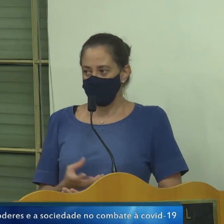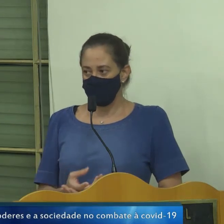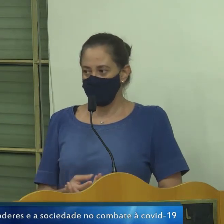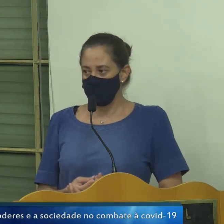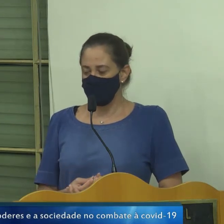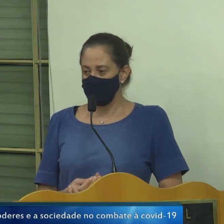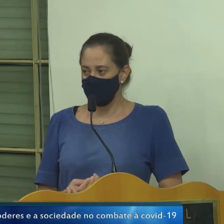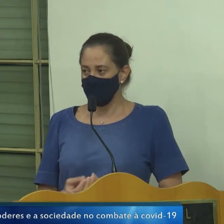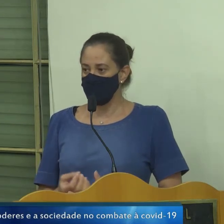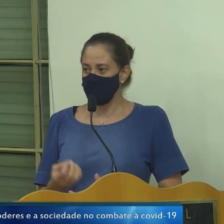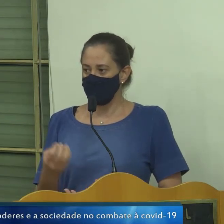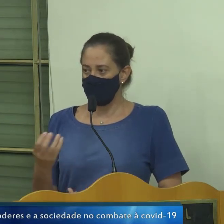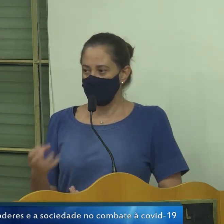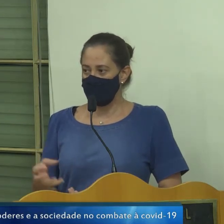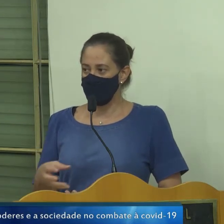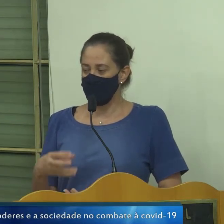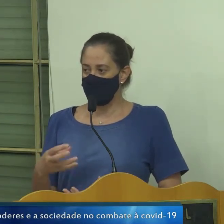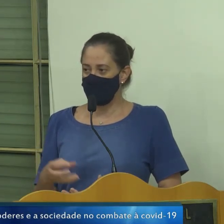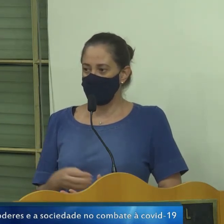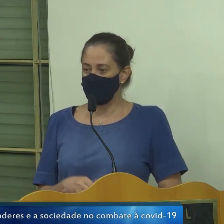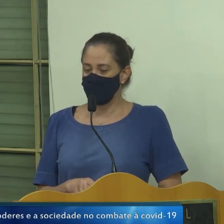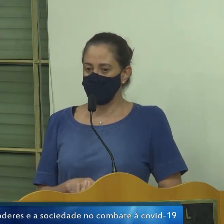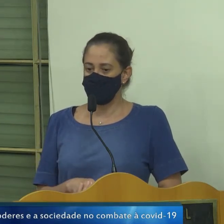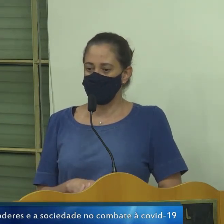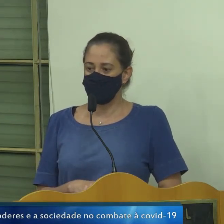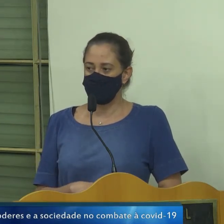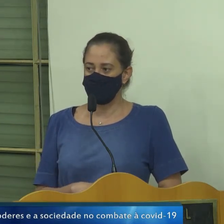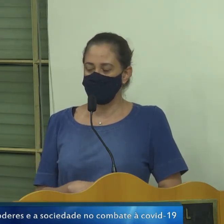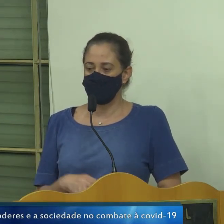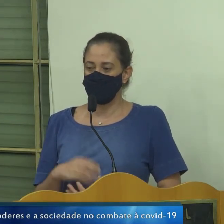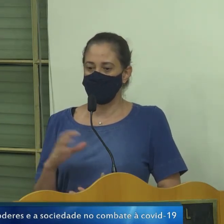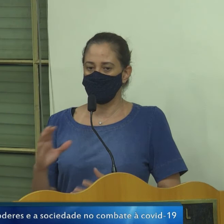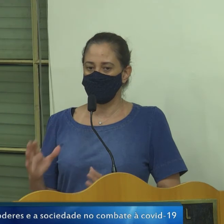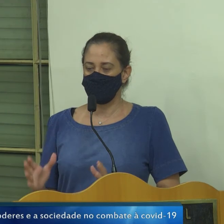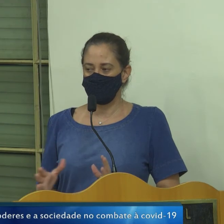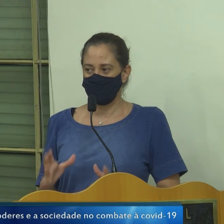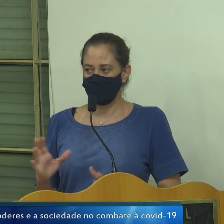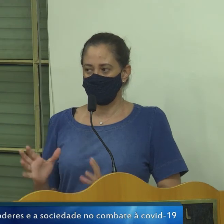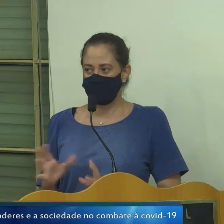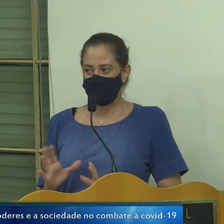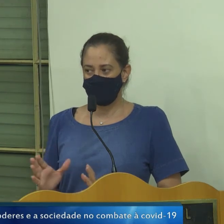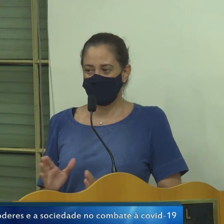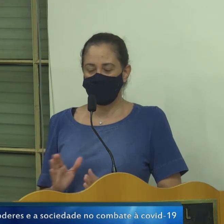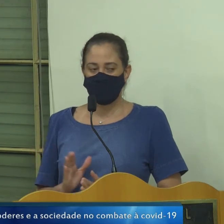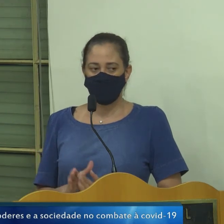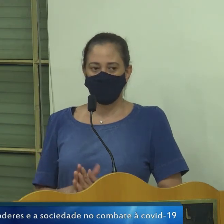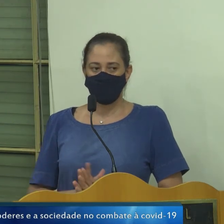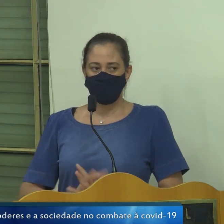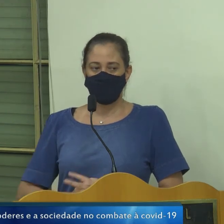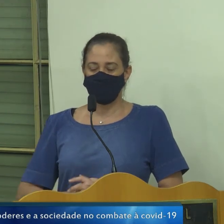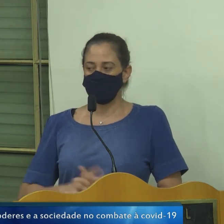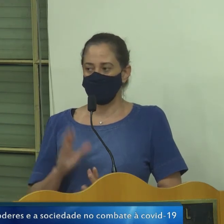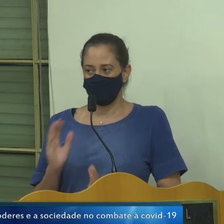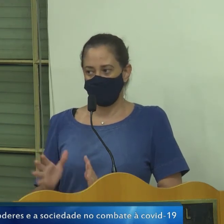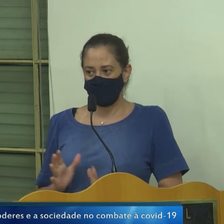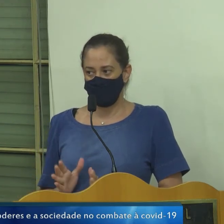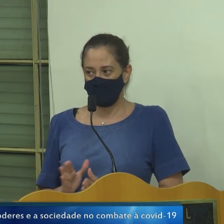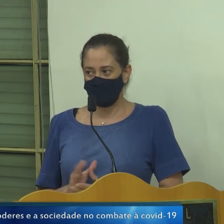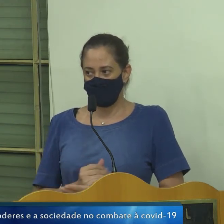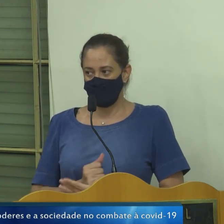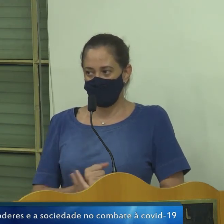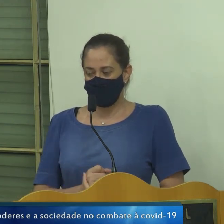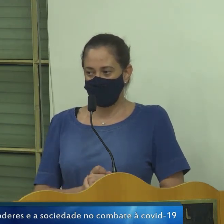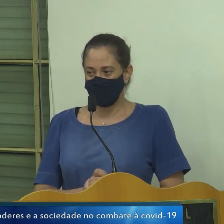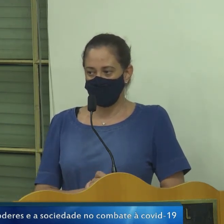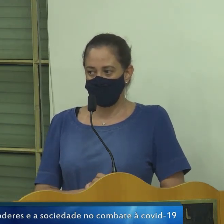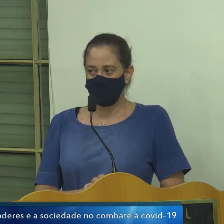Eles têm objetivos específicos de avaliar como é que essa população vai responder. Então, acho que na fala dele, a gente aproveita aqui para